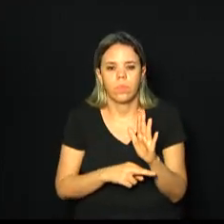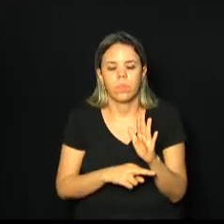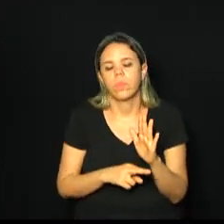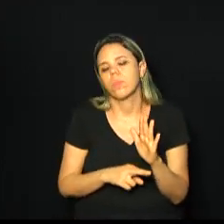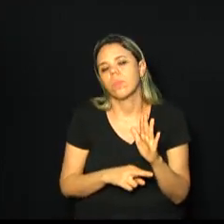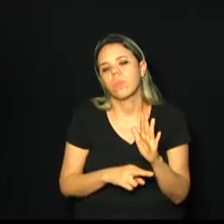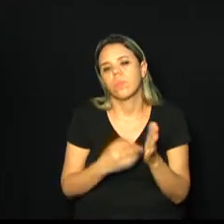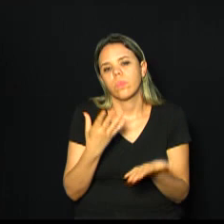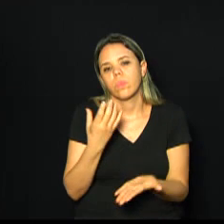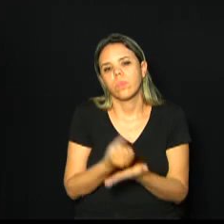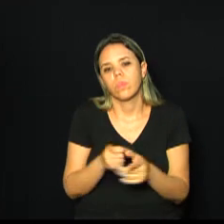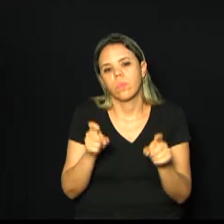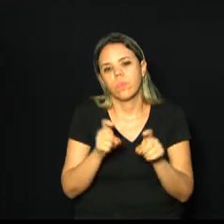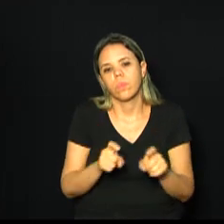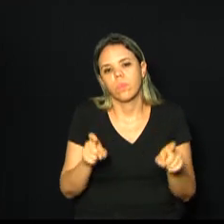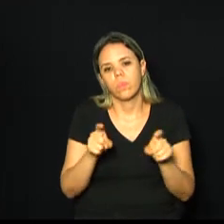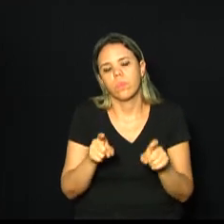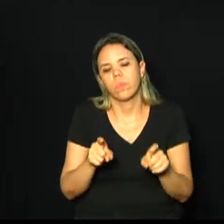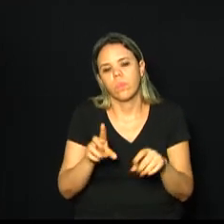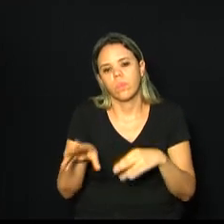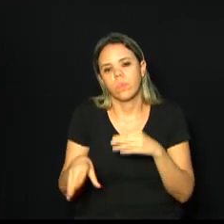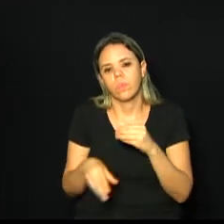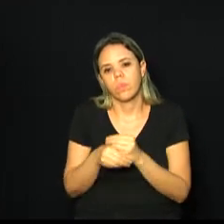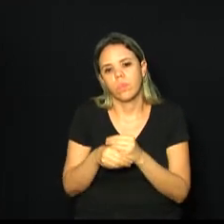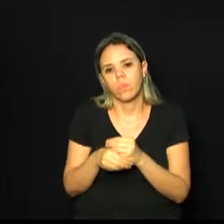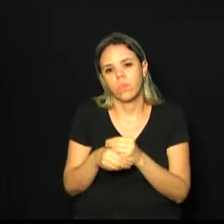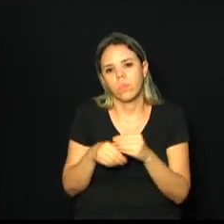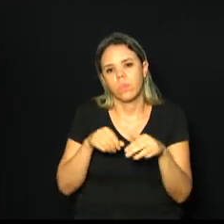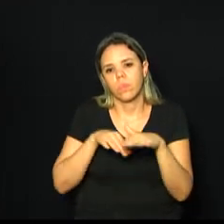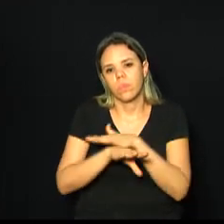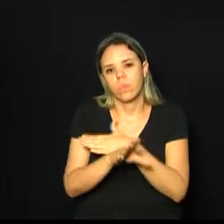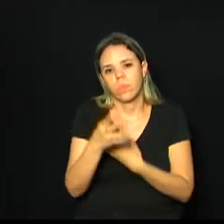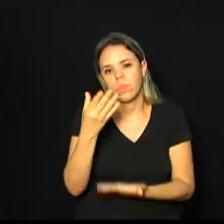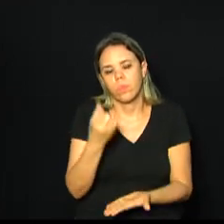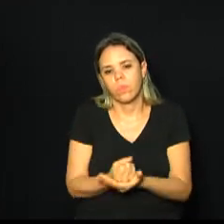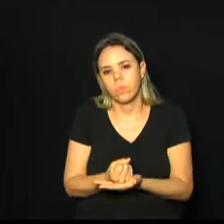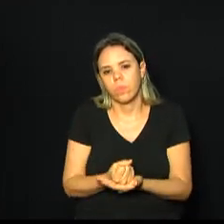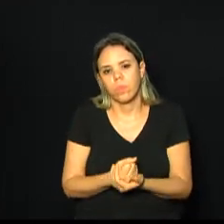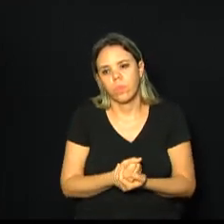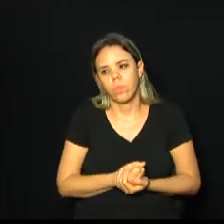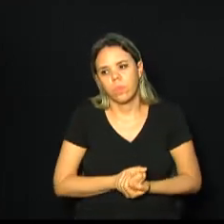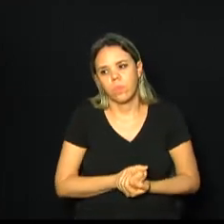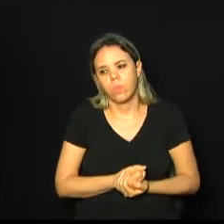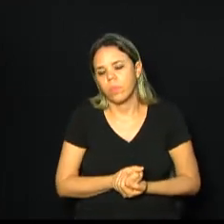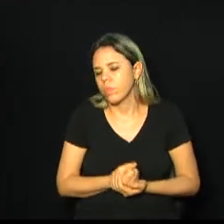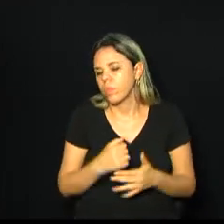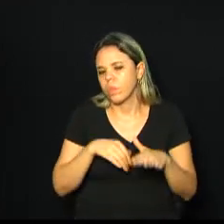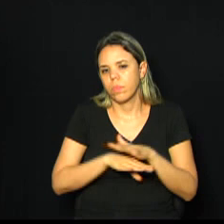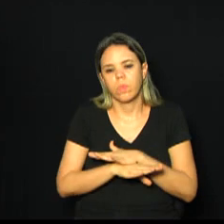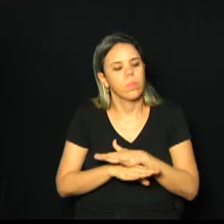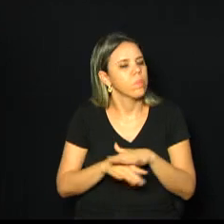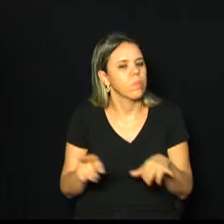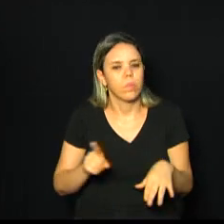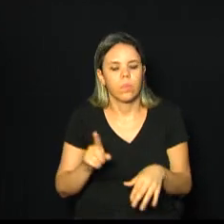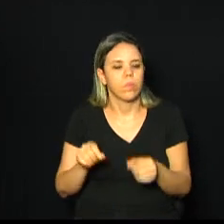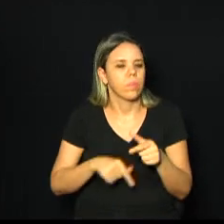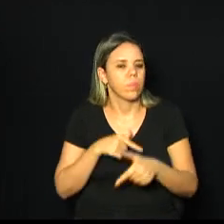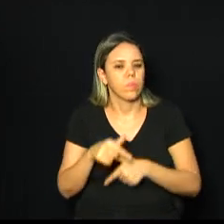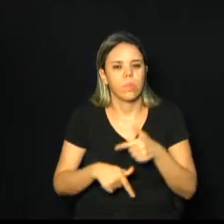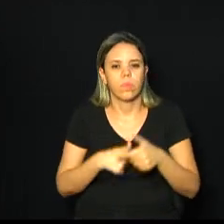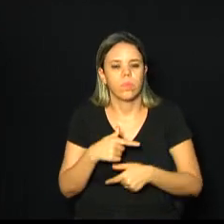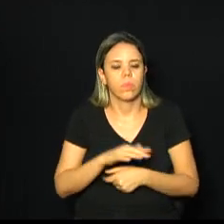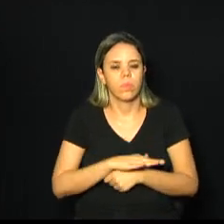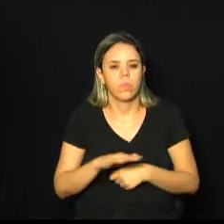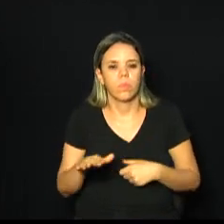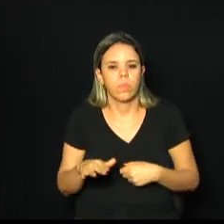criptografia da informação, conforme você insere, ele já criptografa e já guarda criptografado. Ele não guarda informação para você executar um